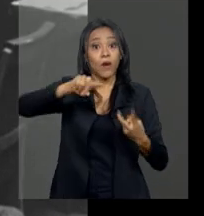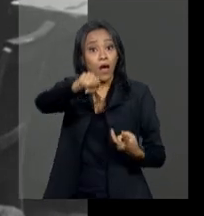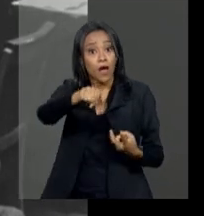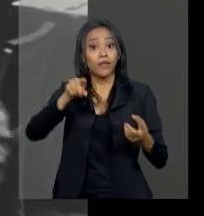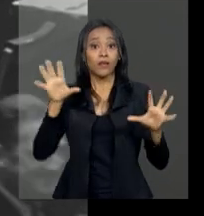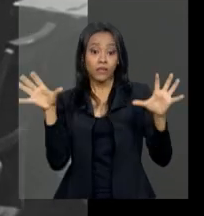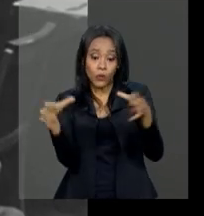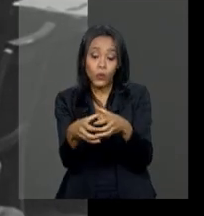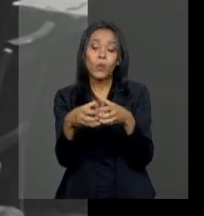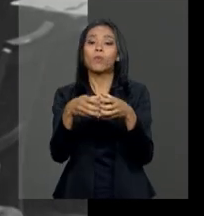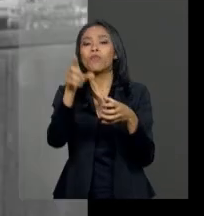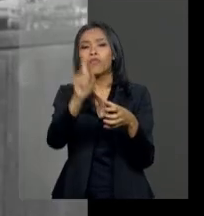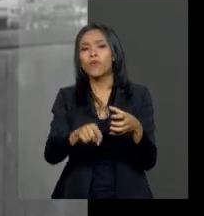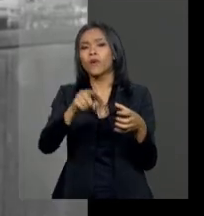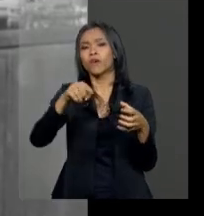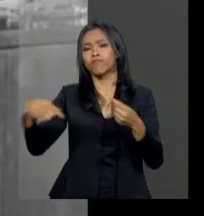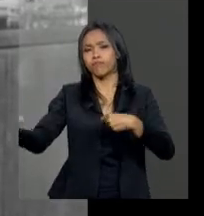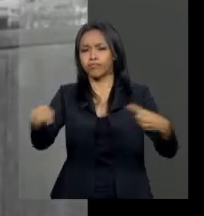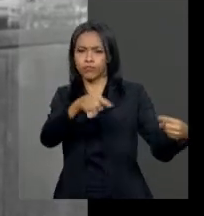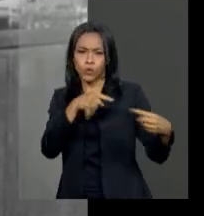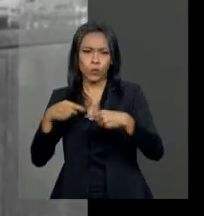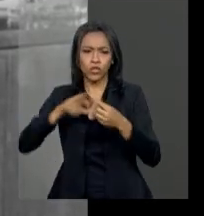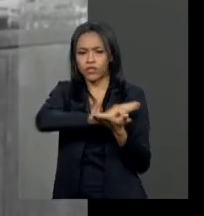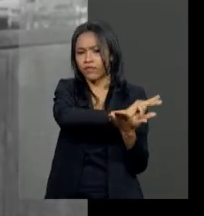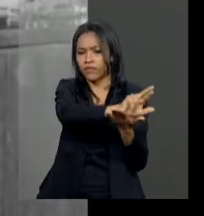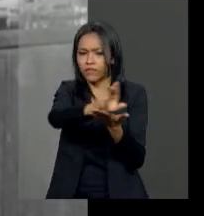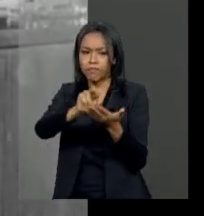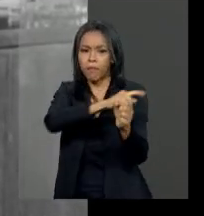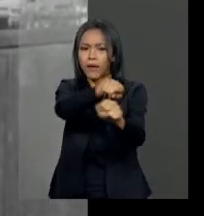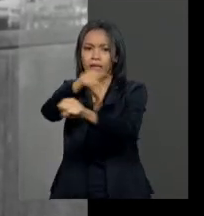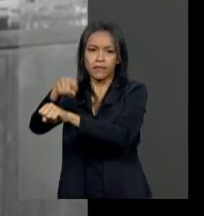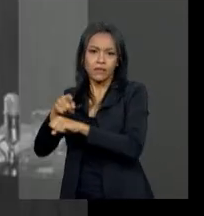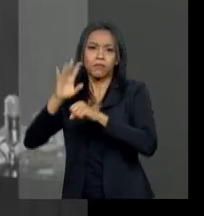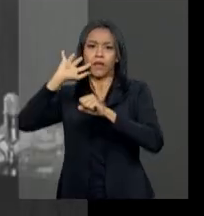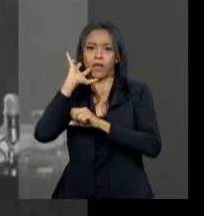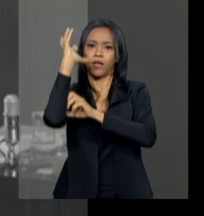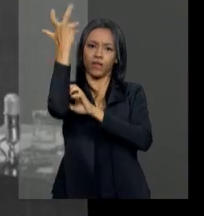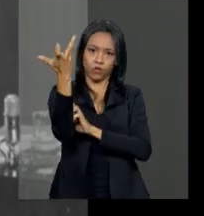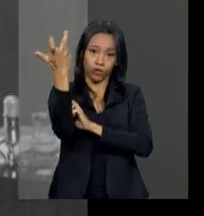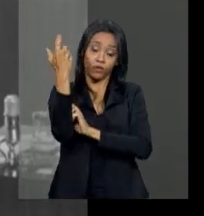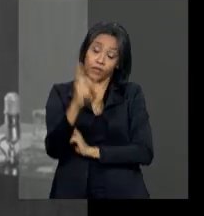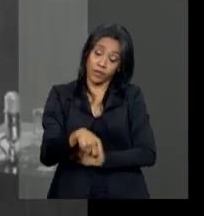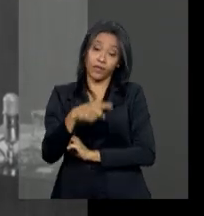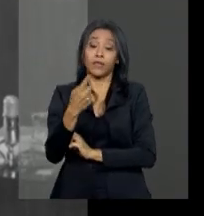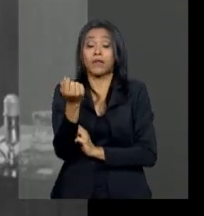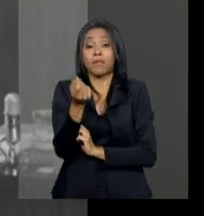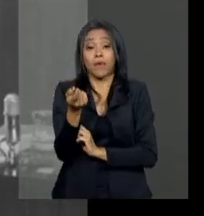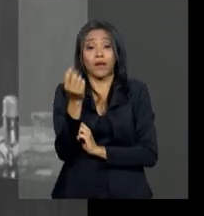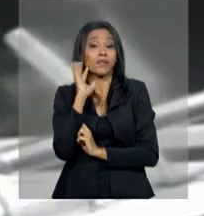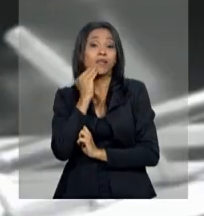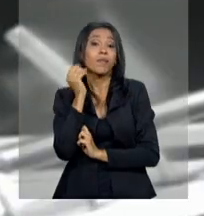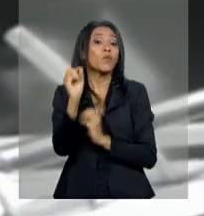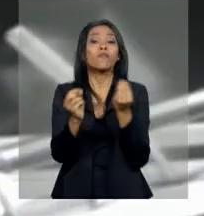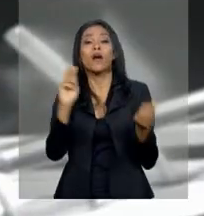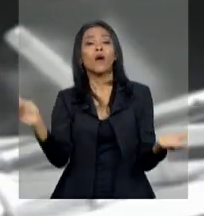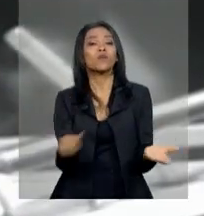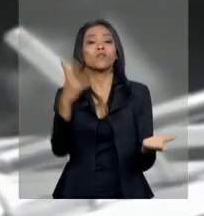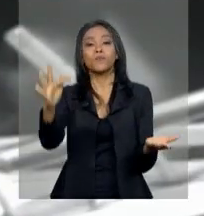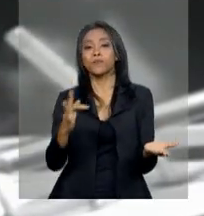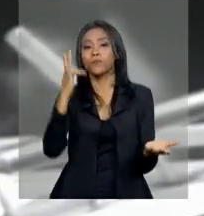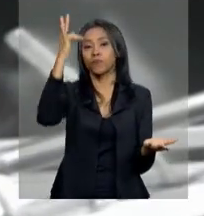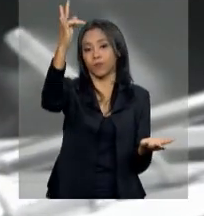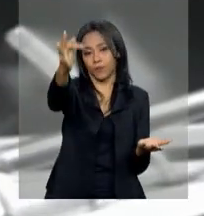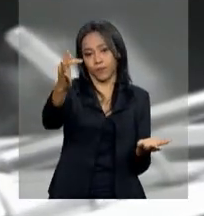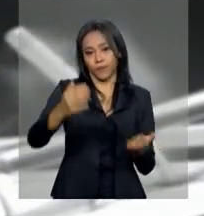o multilateralismo, a participação de todos nas decisões nos rumos da humanidade. Dag Hammarskjöld is